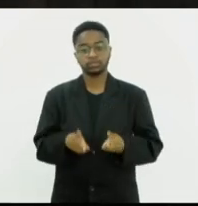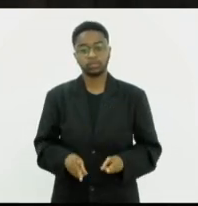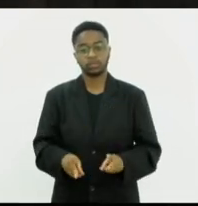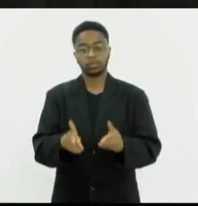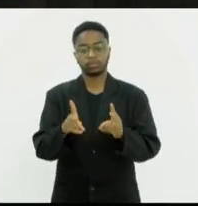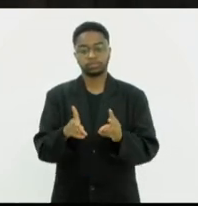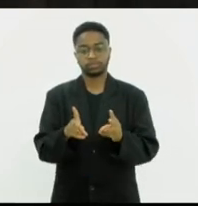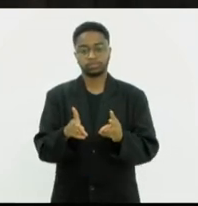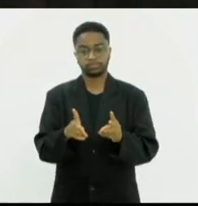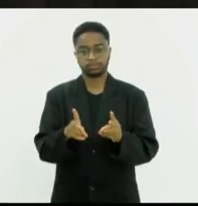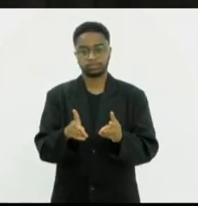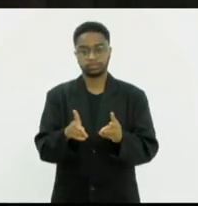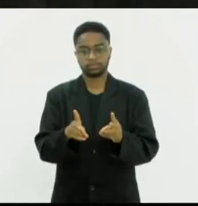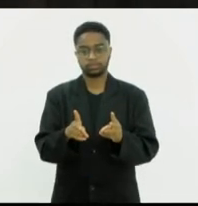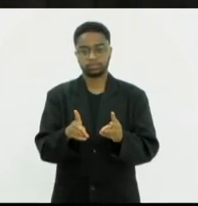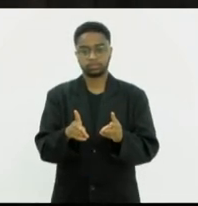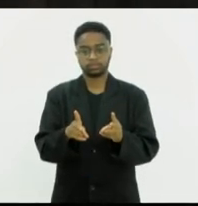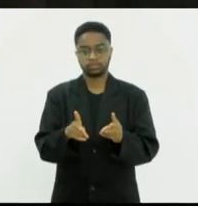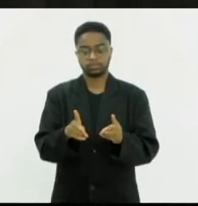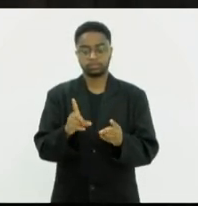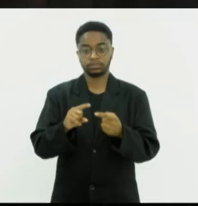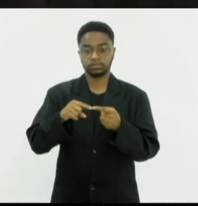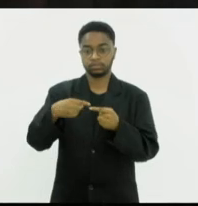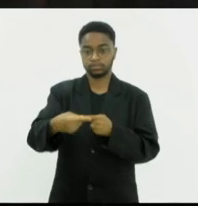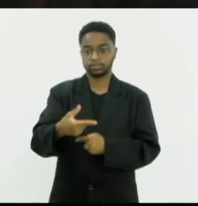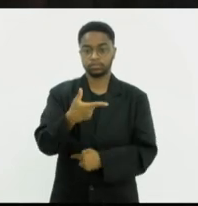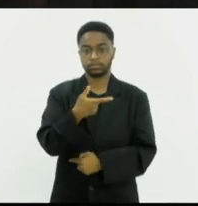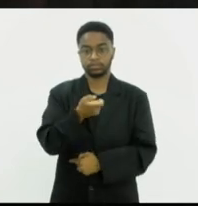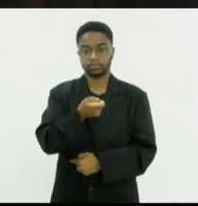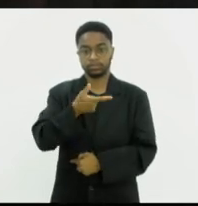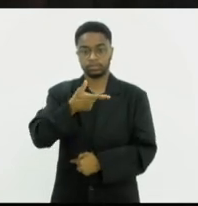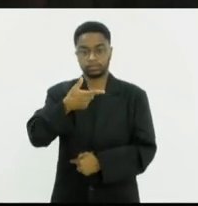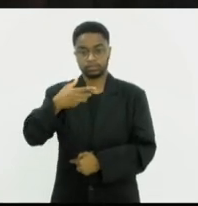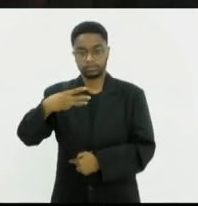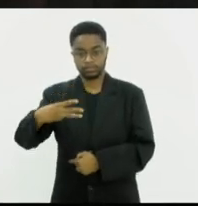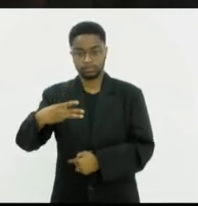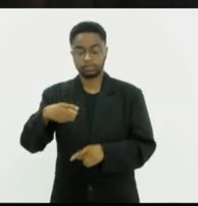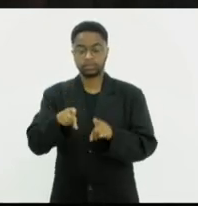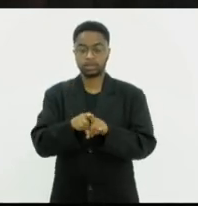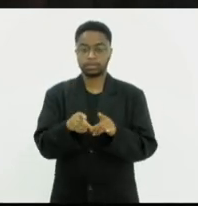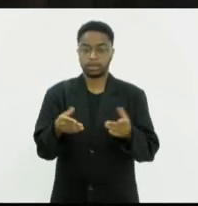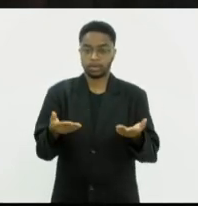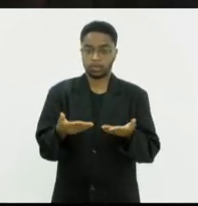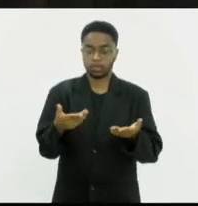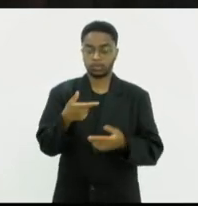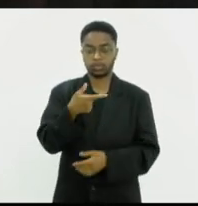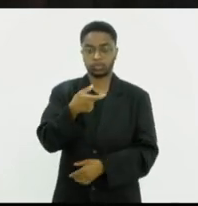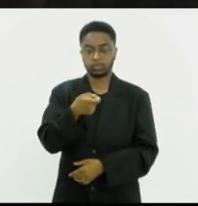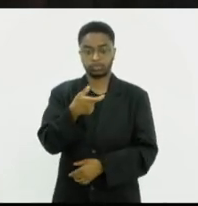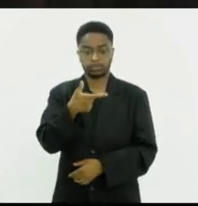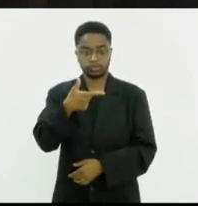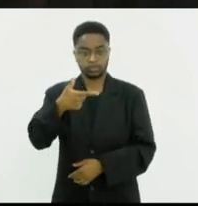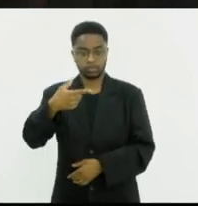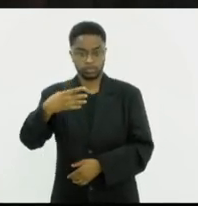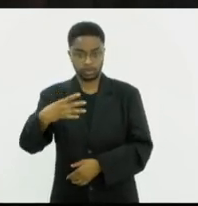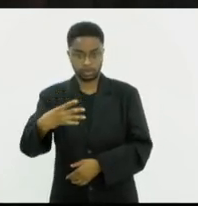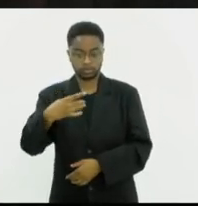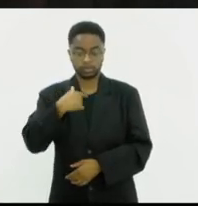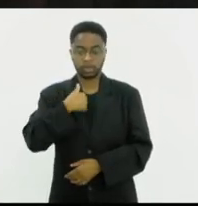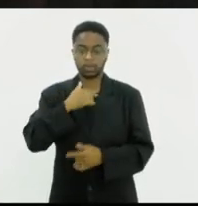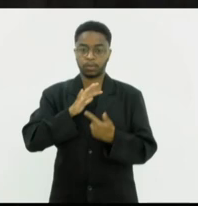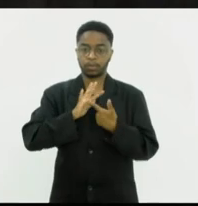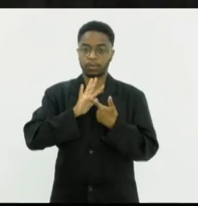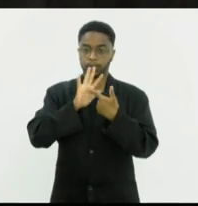pé. Passei o ano de 23 e parte desse de 2024